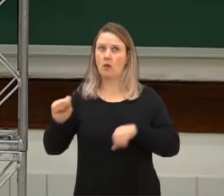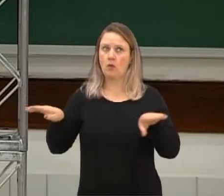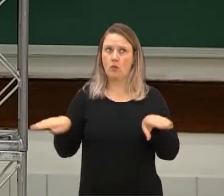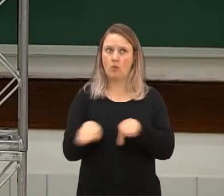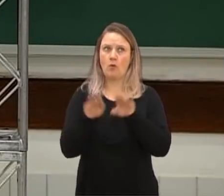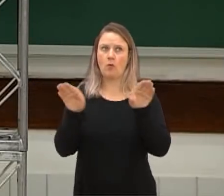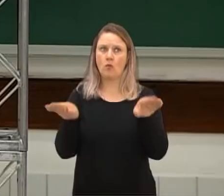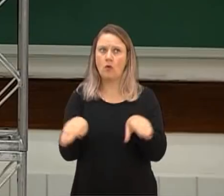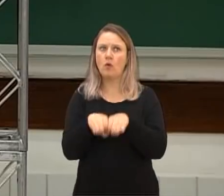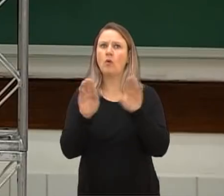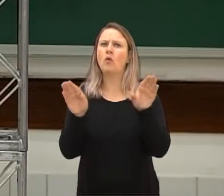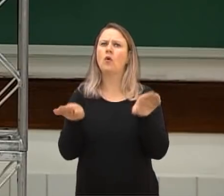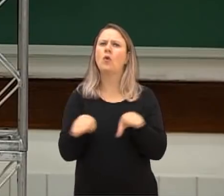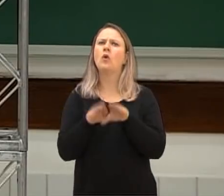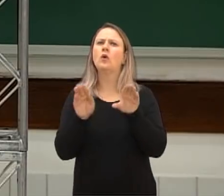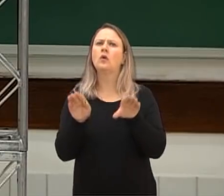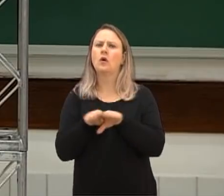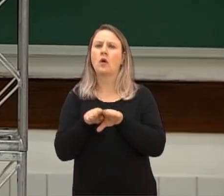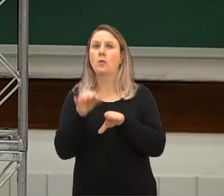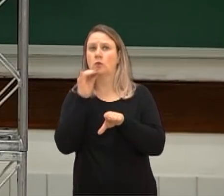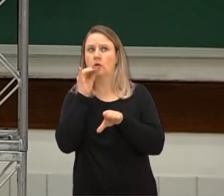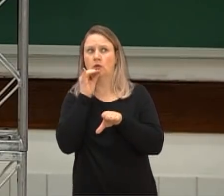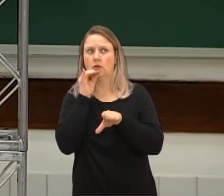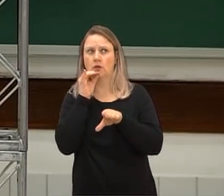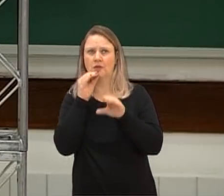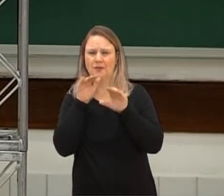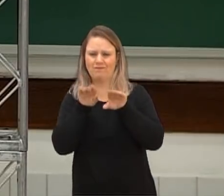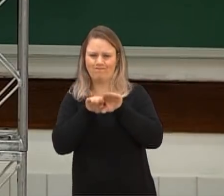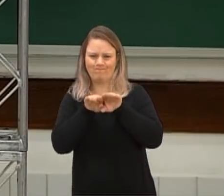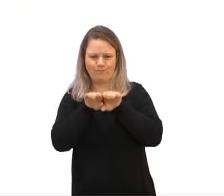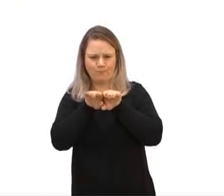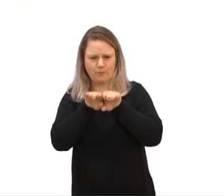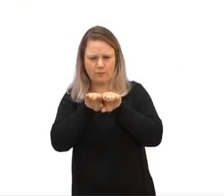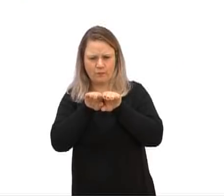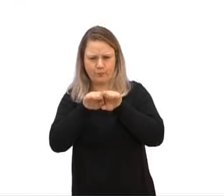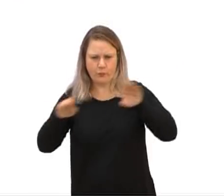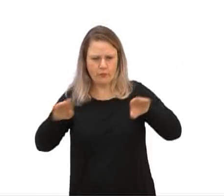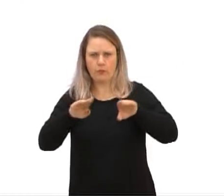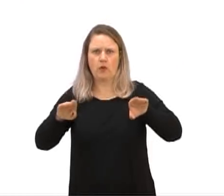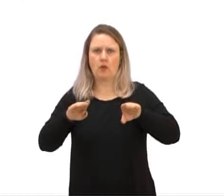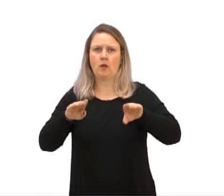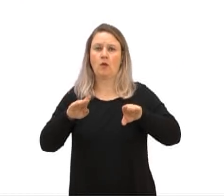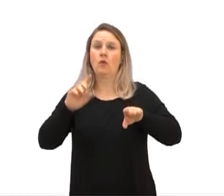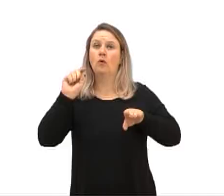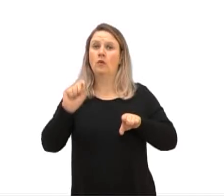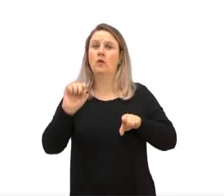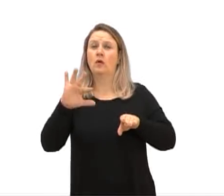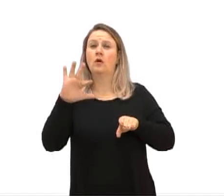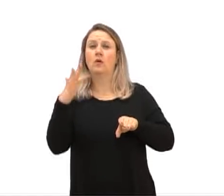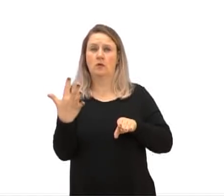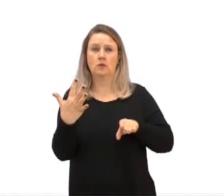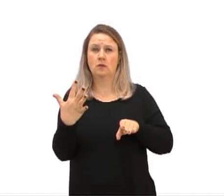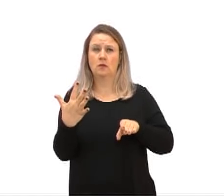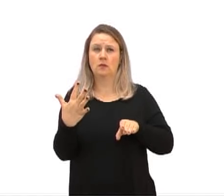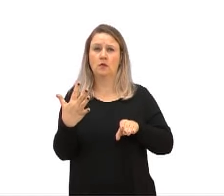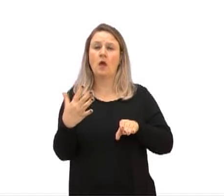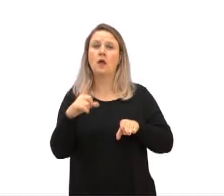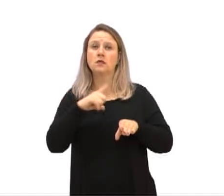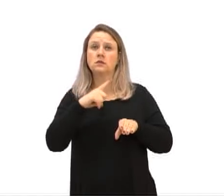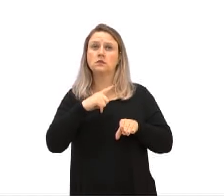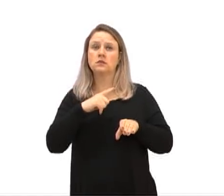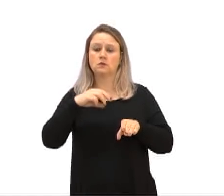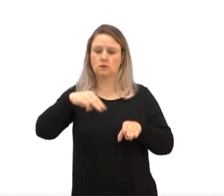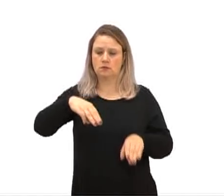né? Quando ela rasga, quando ela se rompe. E aí, então, há o extravasamento do magma